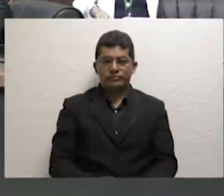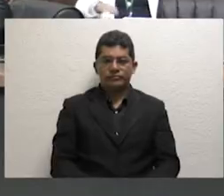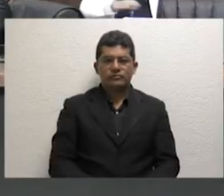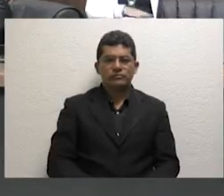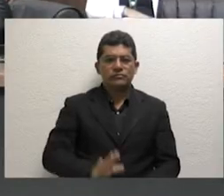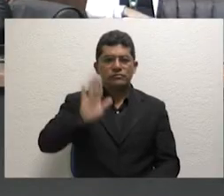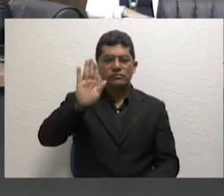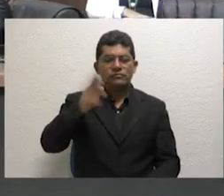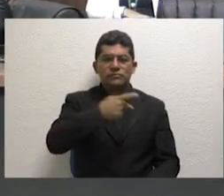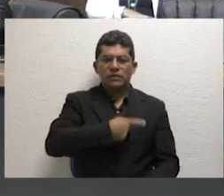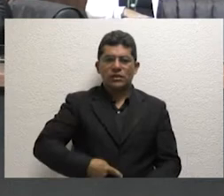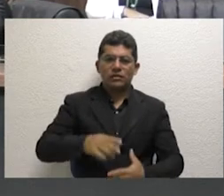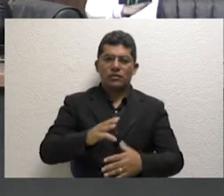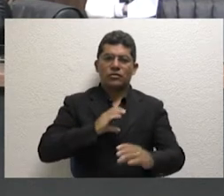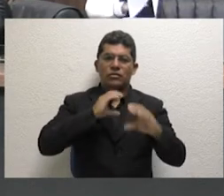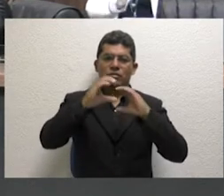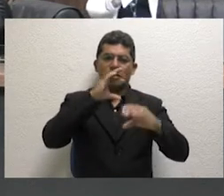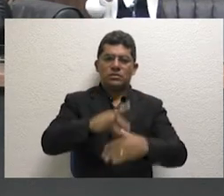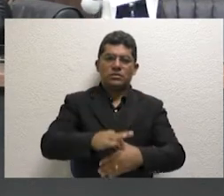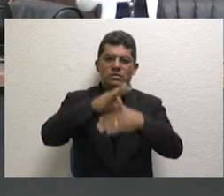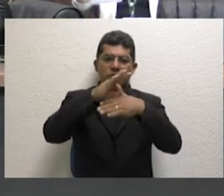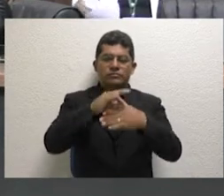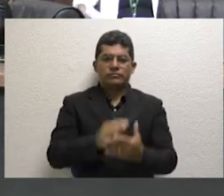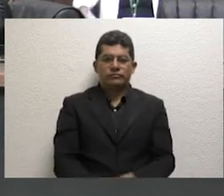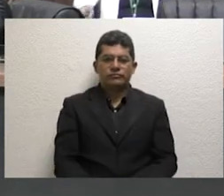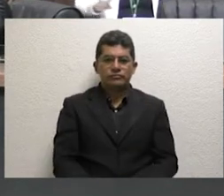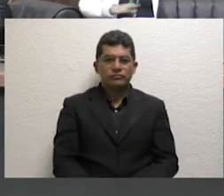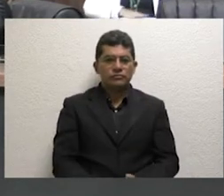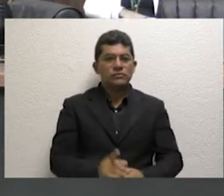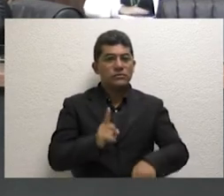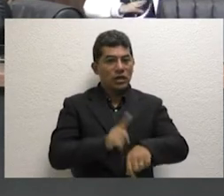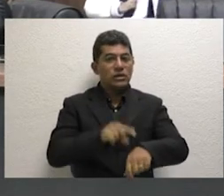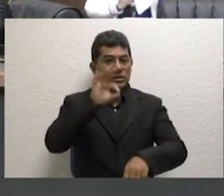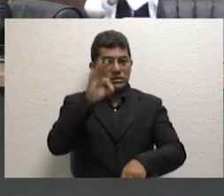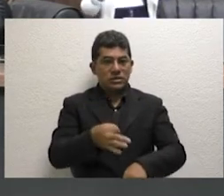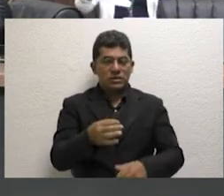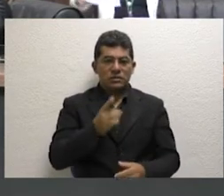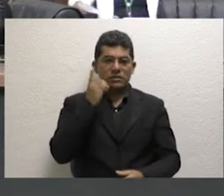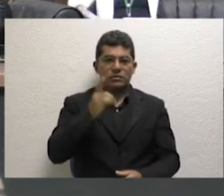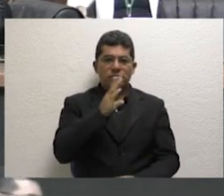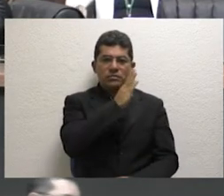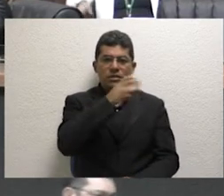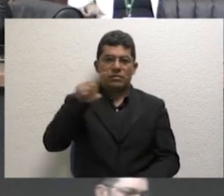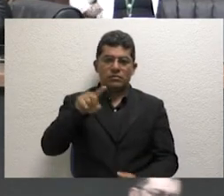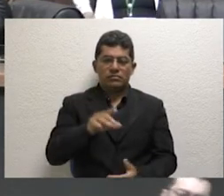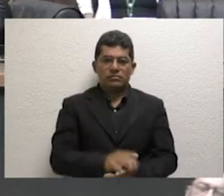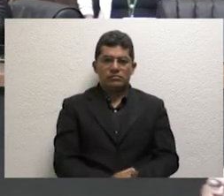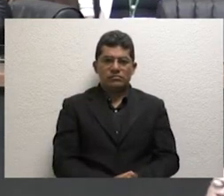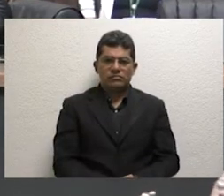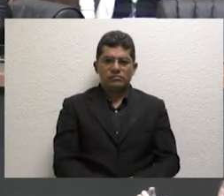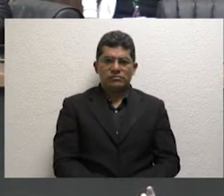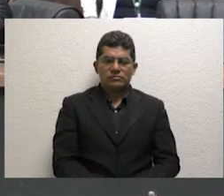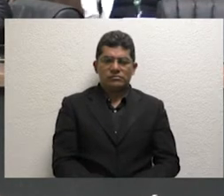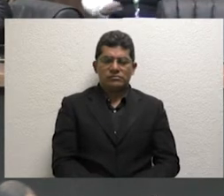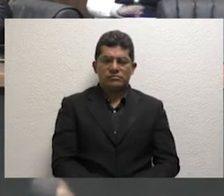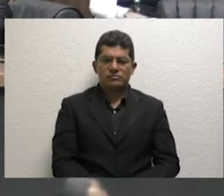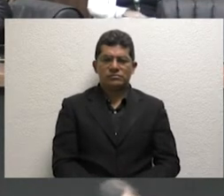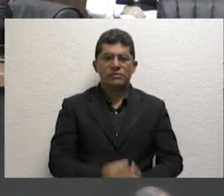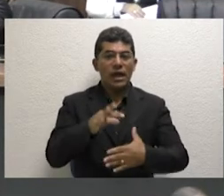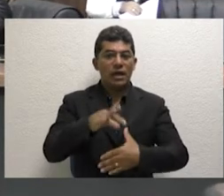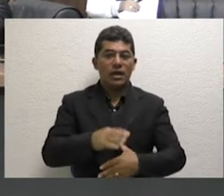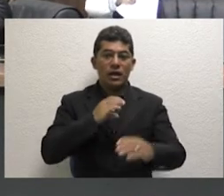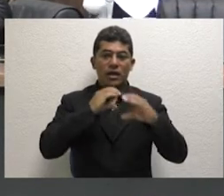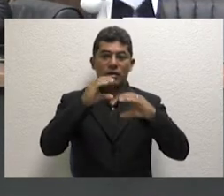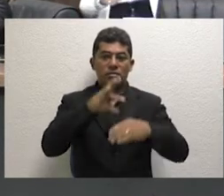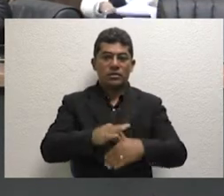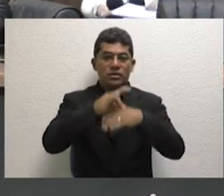uma comunicação de liderança será concedido no momento oportuno deputado Pela Minolins deputado Pela Minolins ela